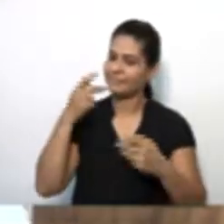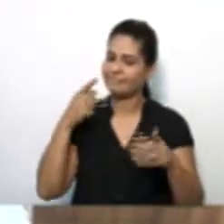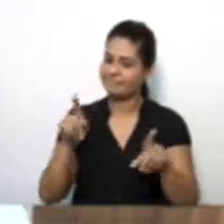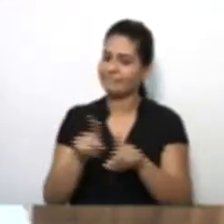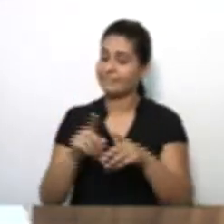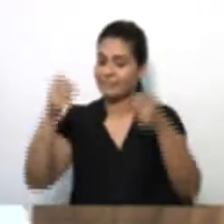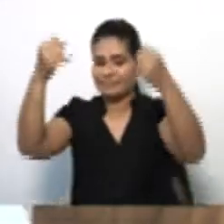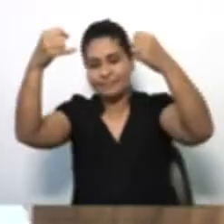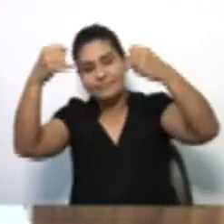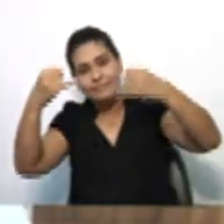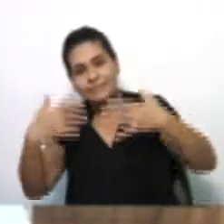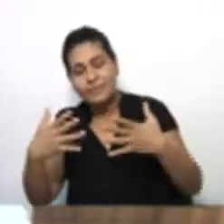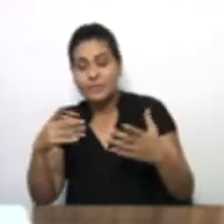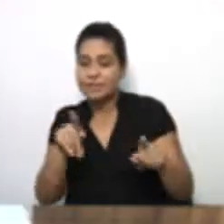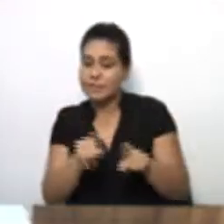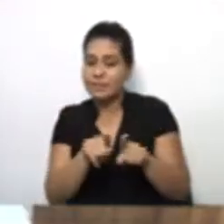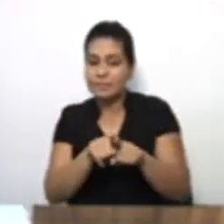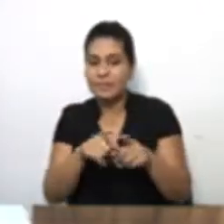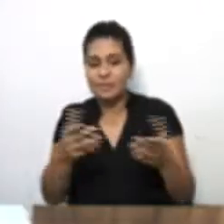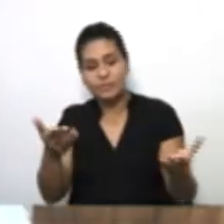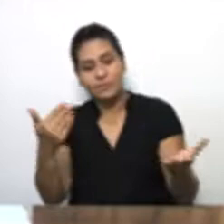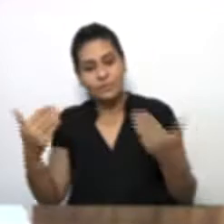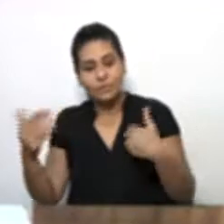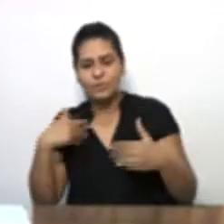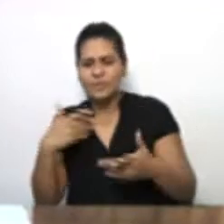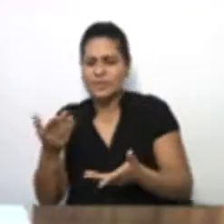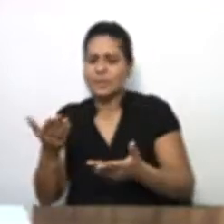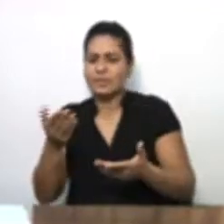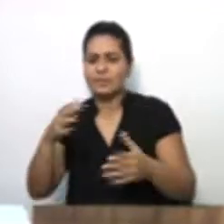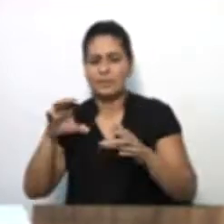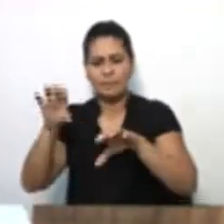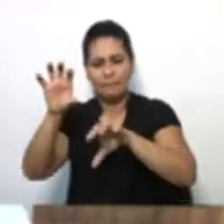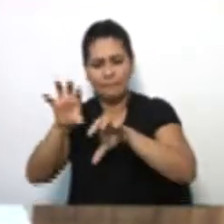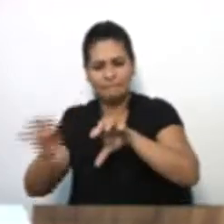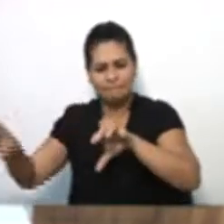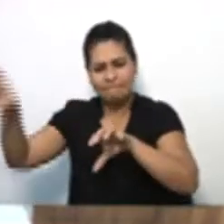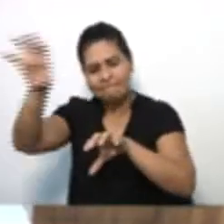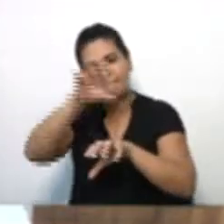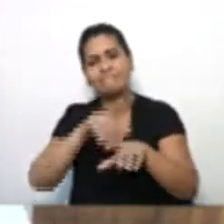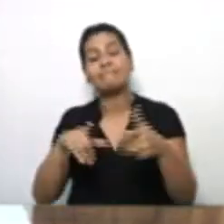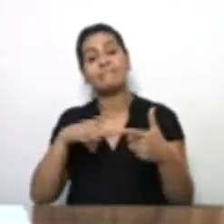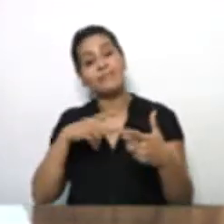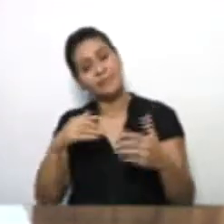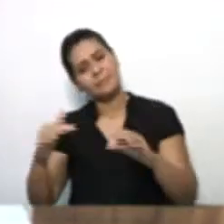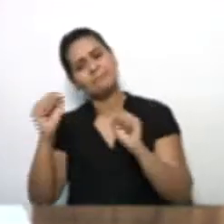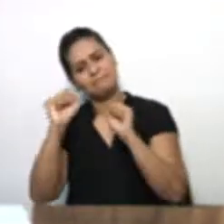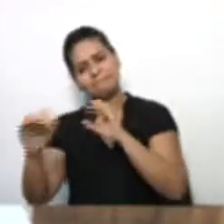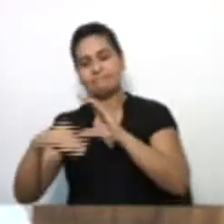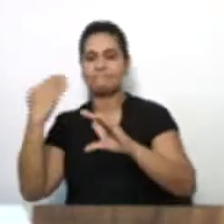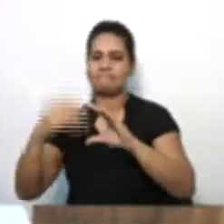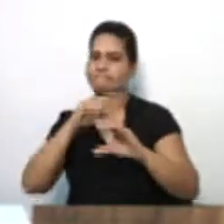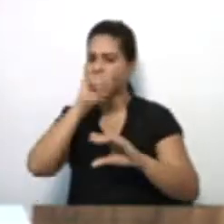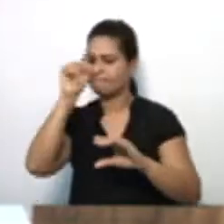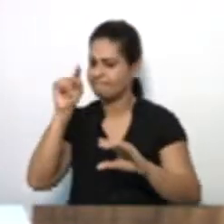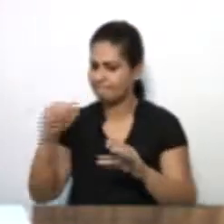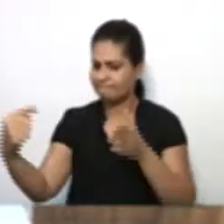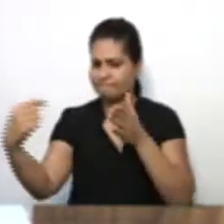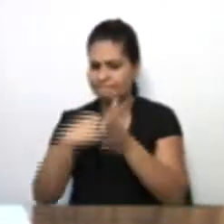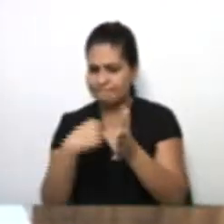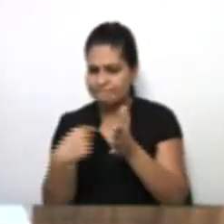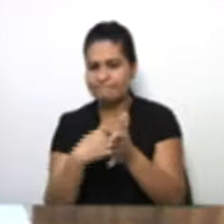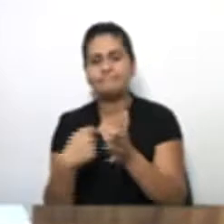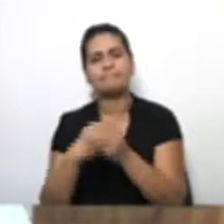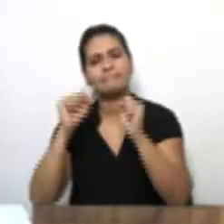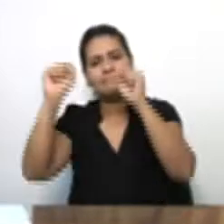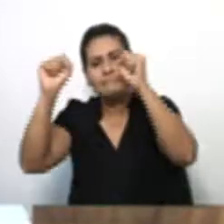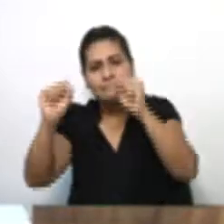professor, sobre a participação, né, de muitos polos, e mandem as suas dúvidas, tá?